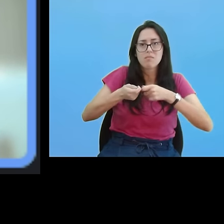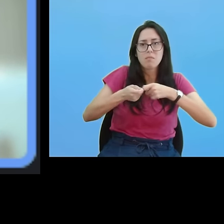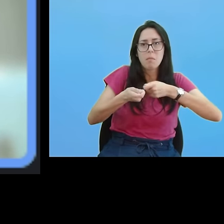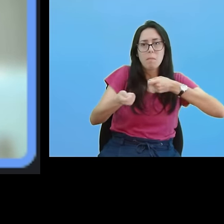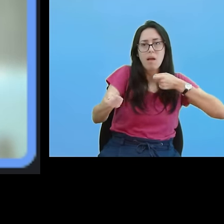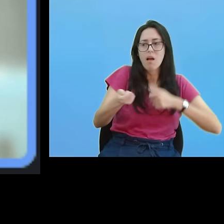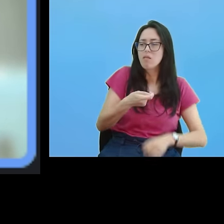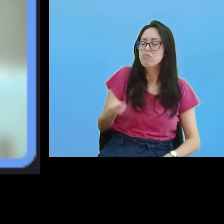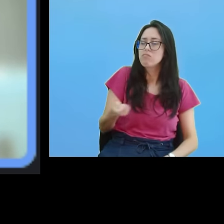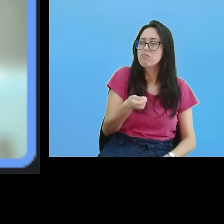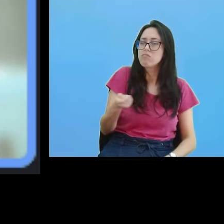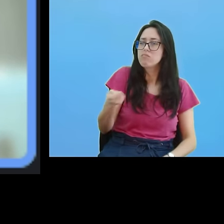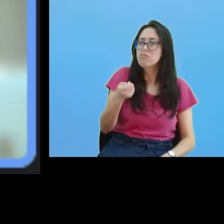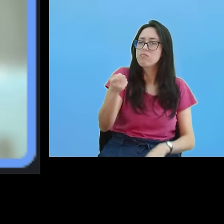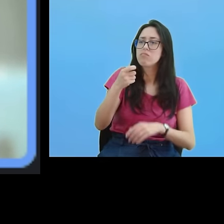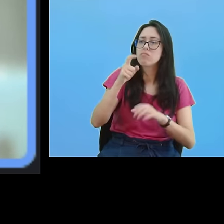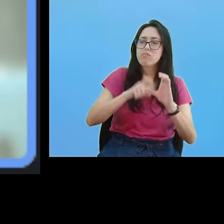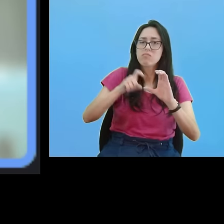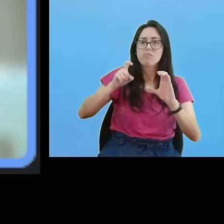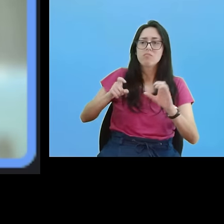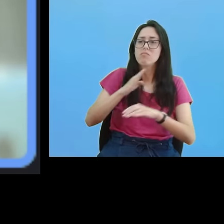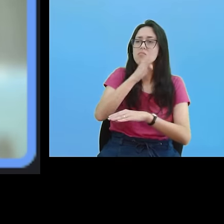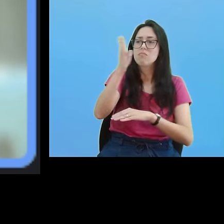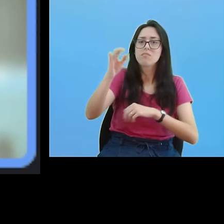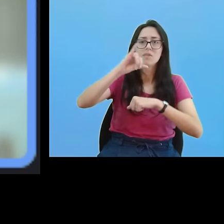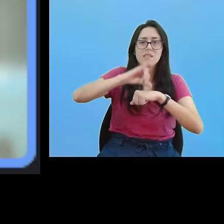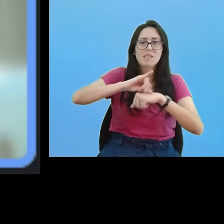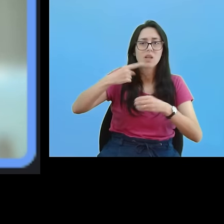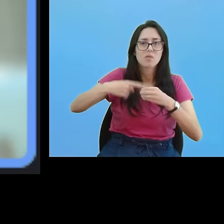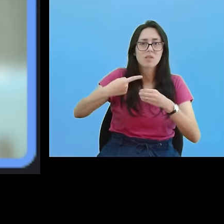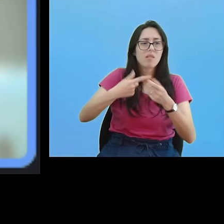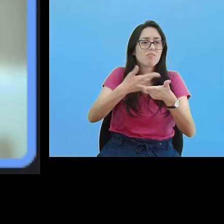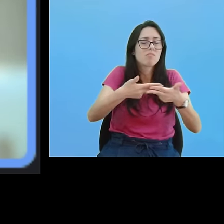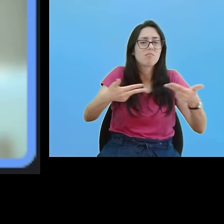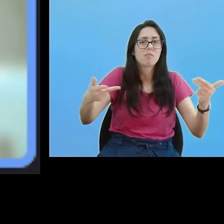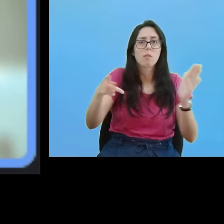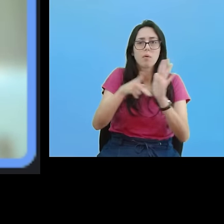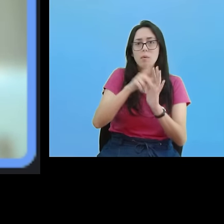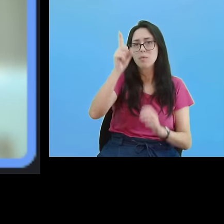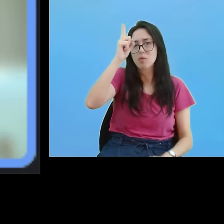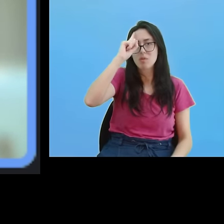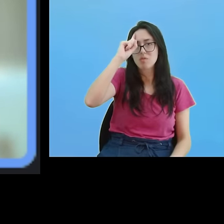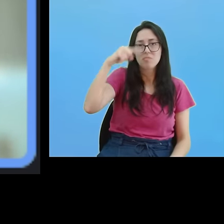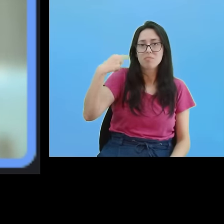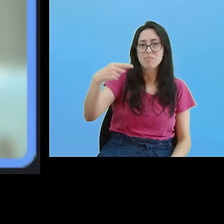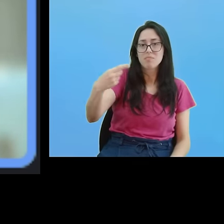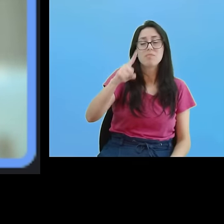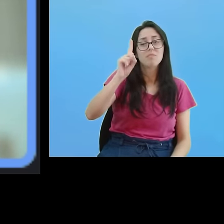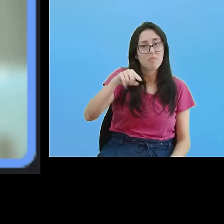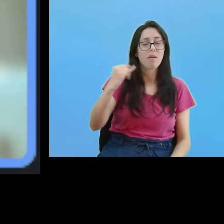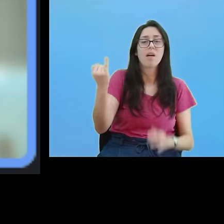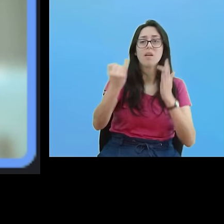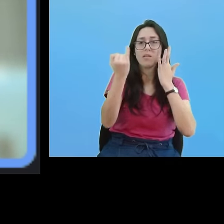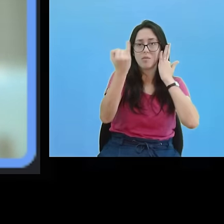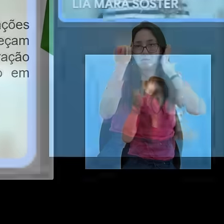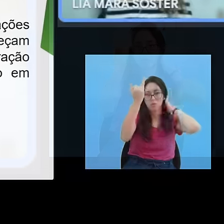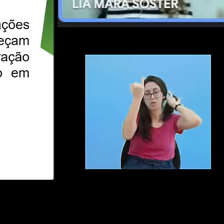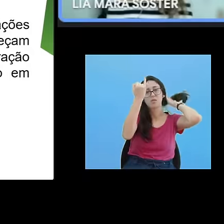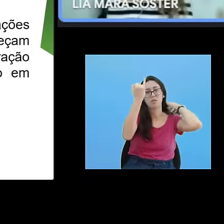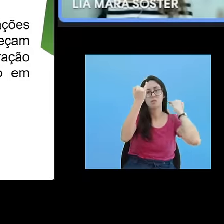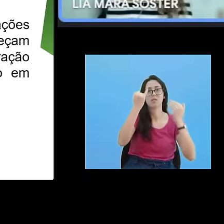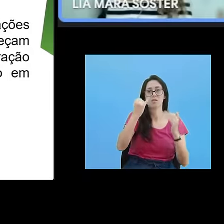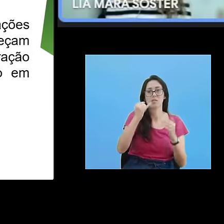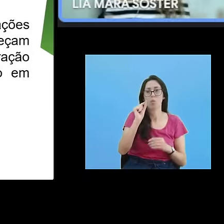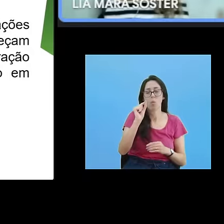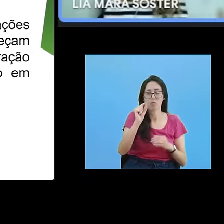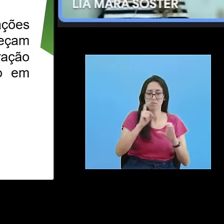autonomia, ir até o centro da cidade, enfim, atividades cotidianas e diárias que são importantes para o universo da autonomia e